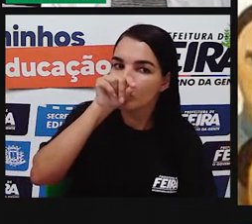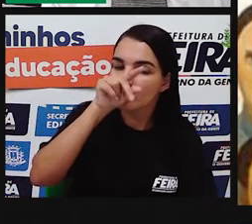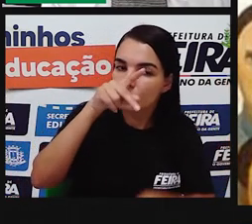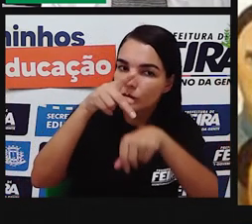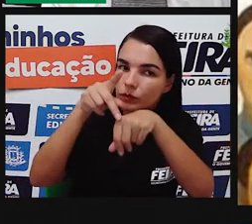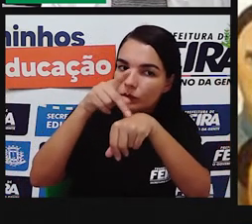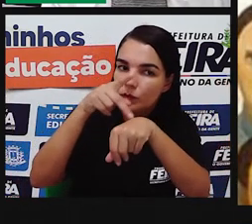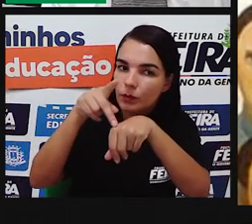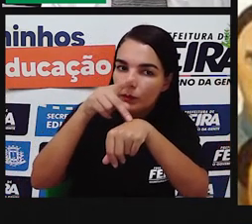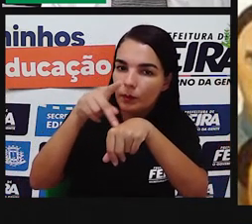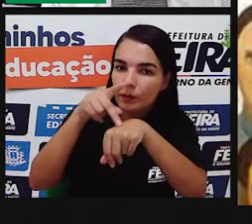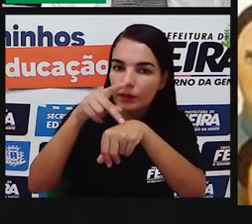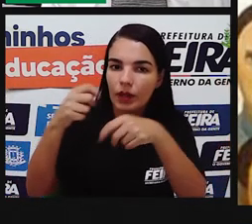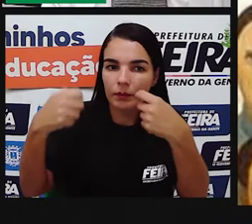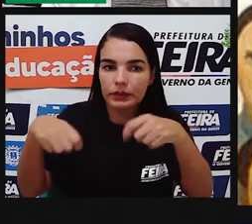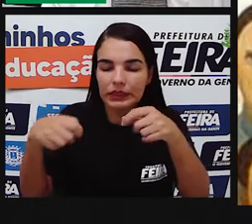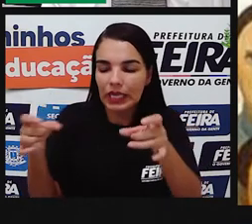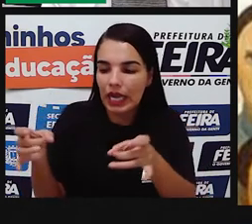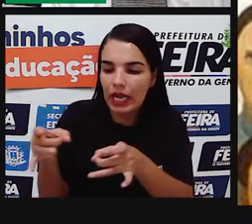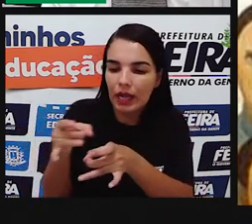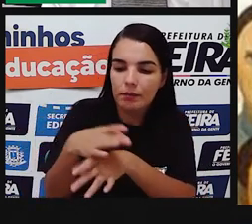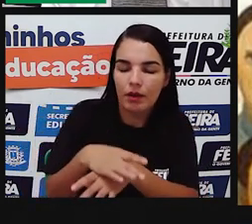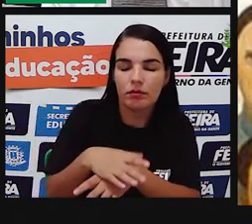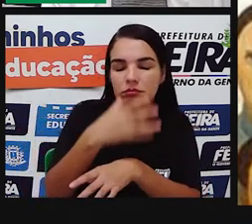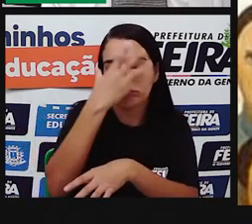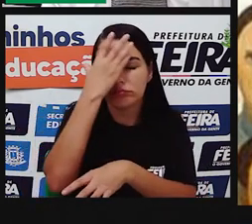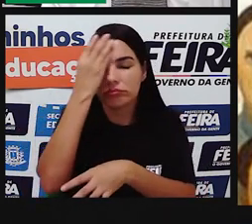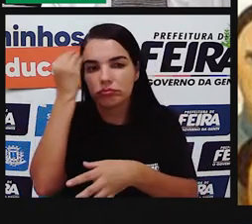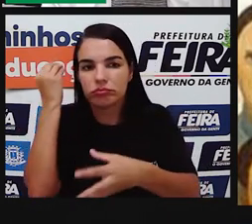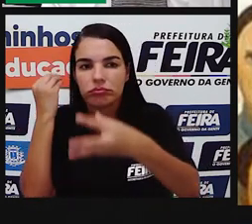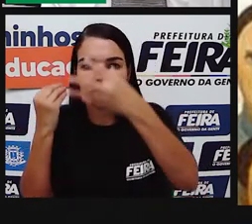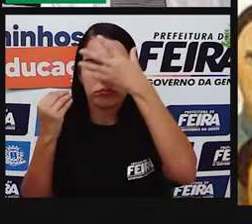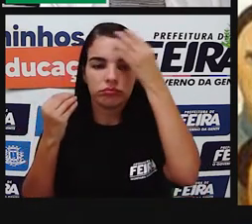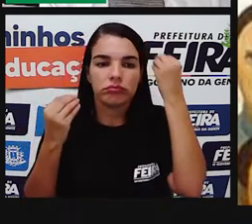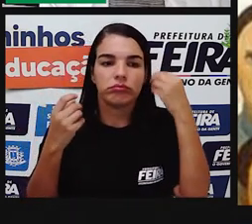ser abolidas, esquecidas nas nossas